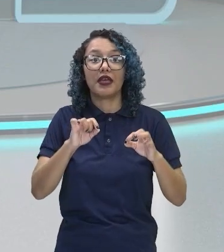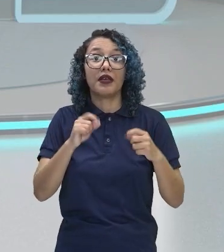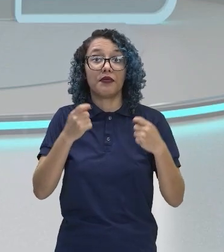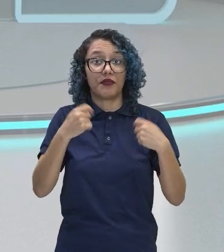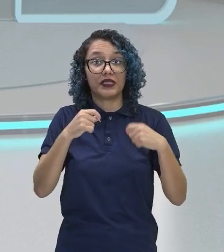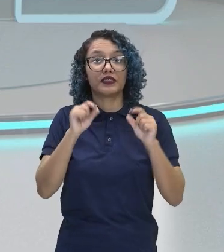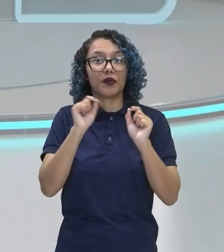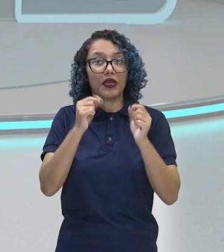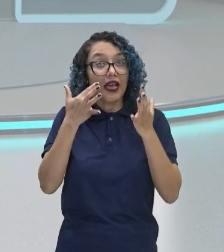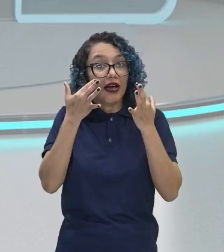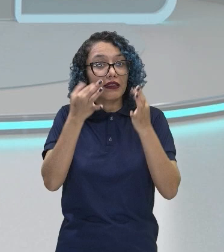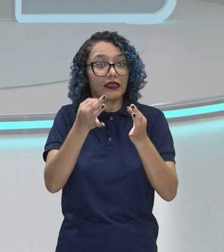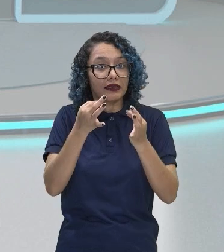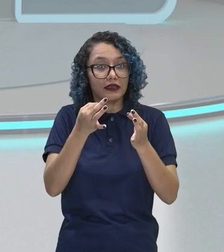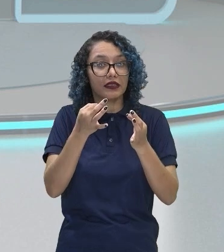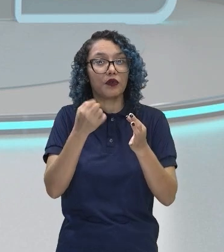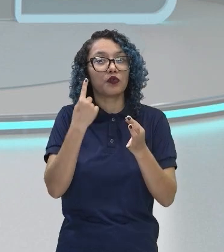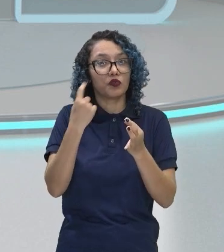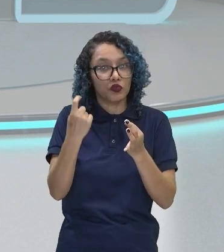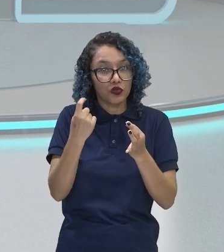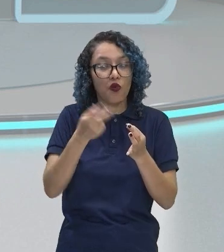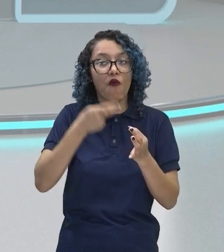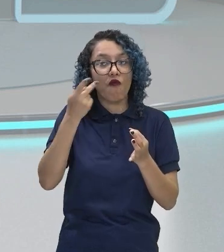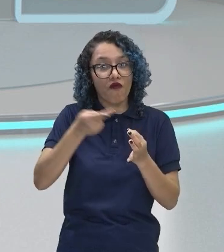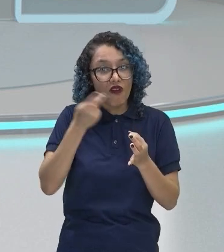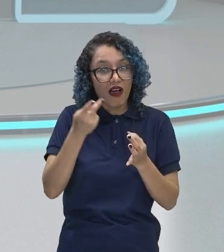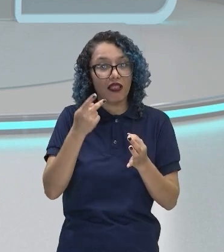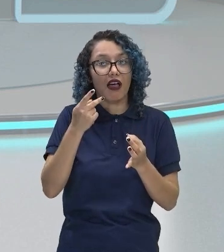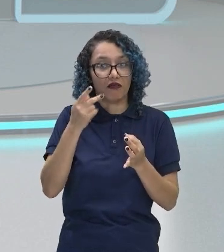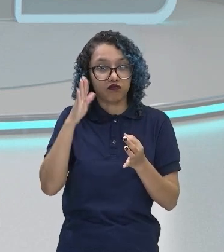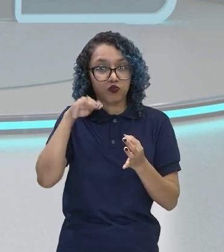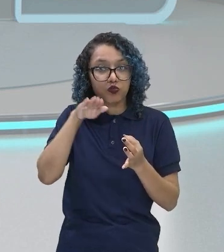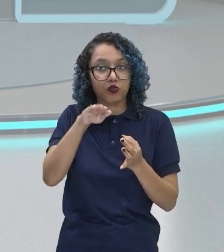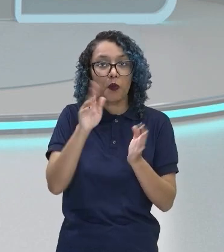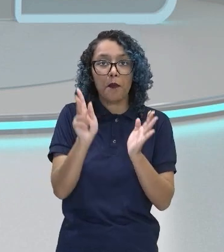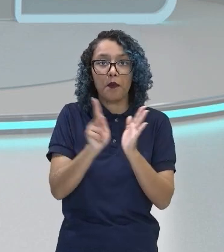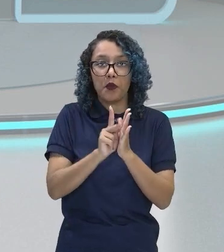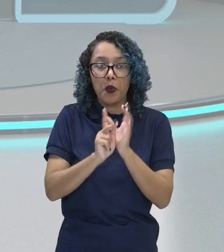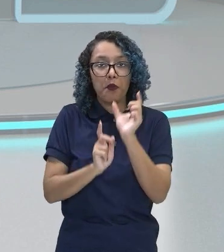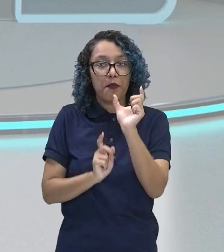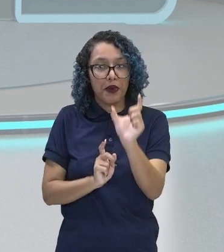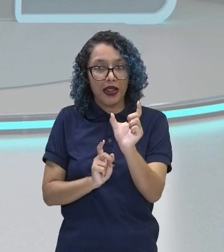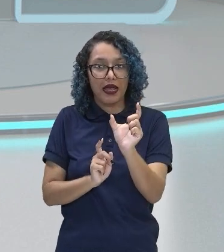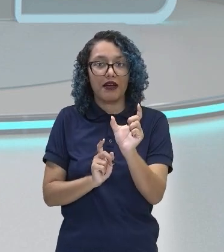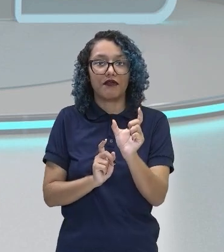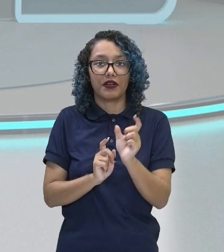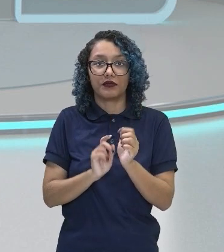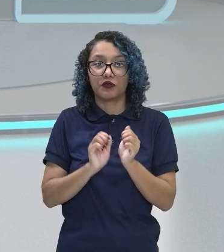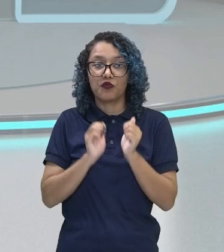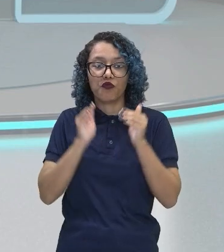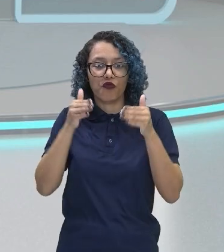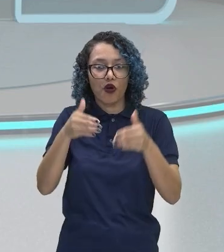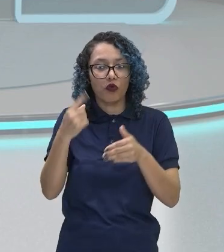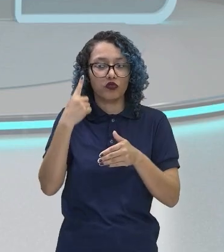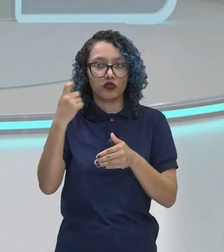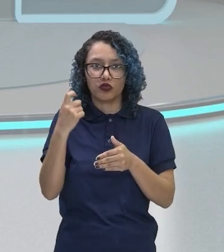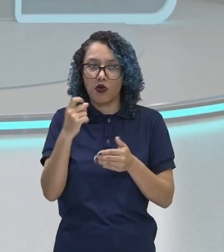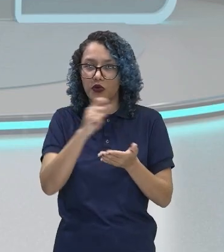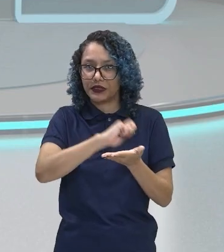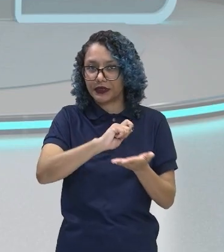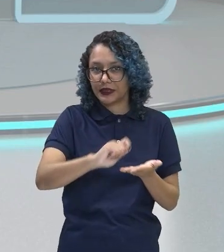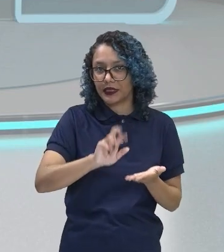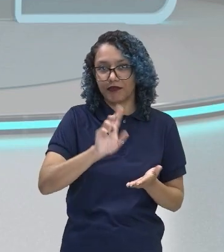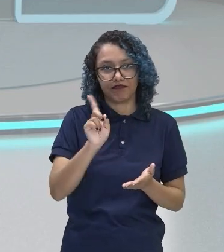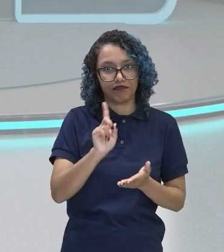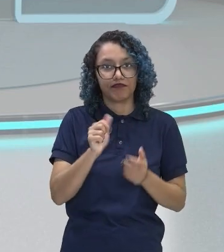aí, da fala, da pronúncia. Então ela sempre segue o som e não necessariamente a grafia, tá certo?